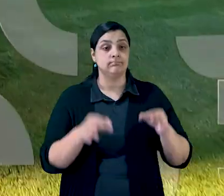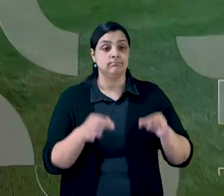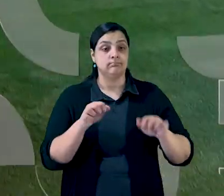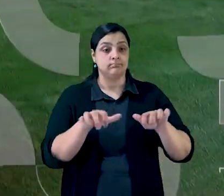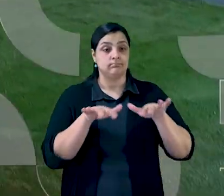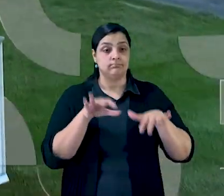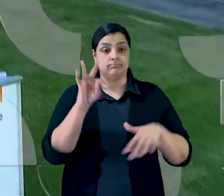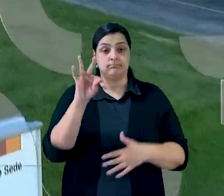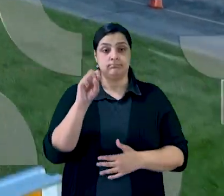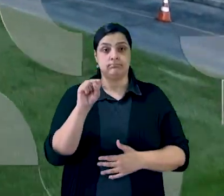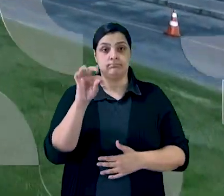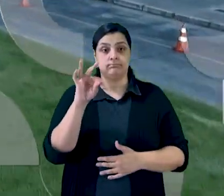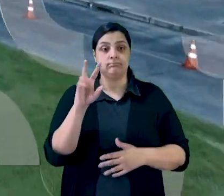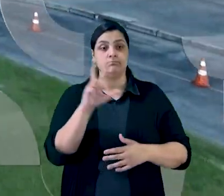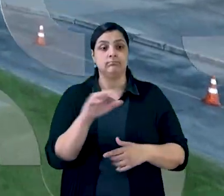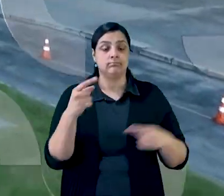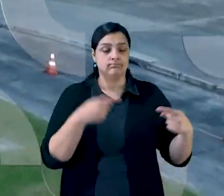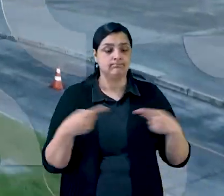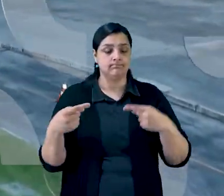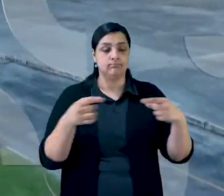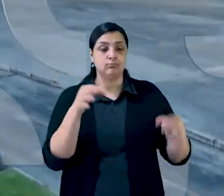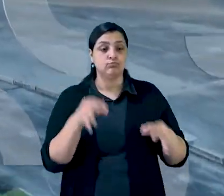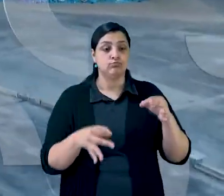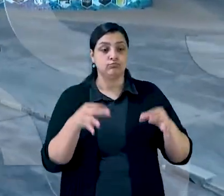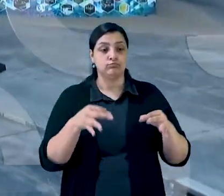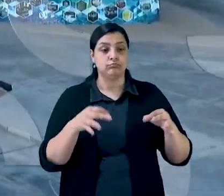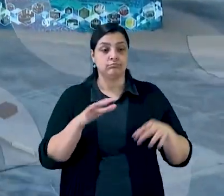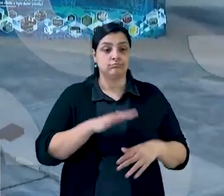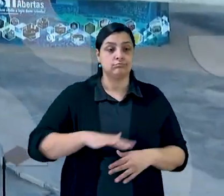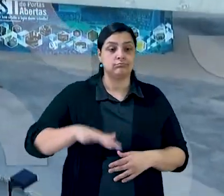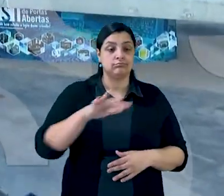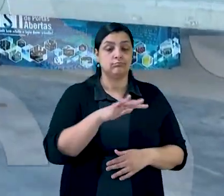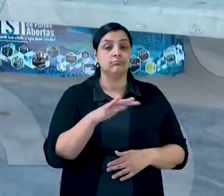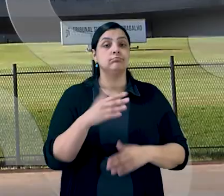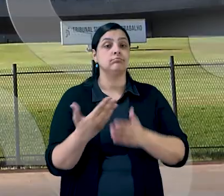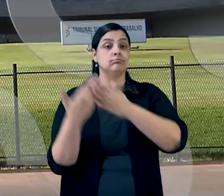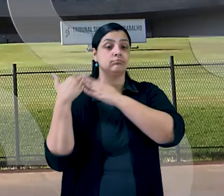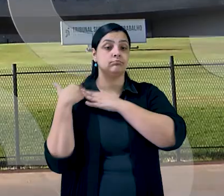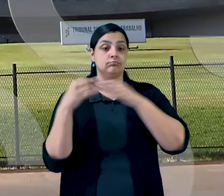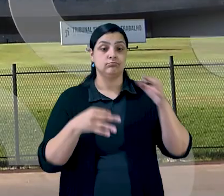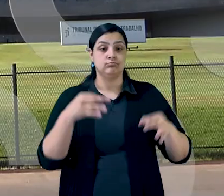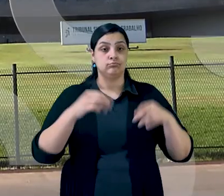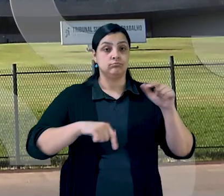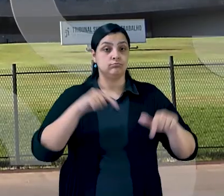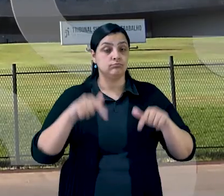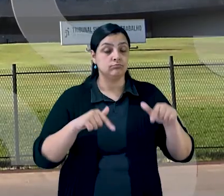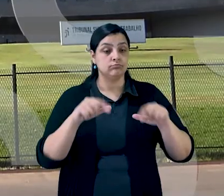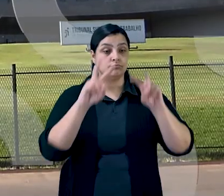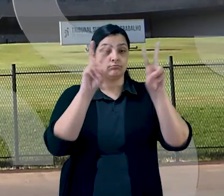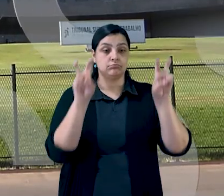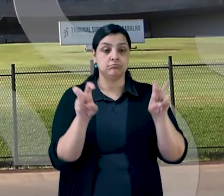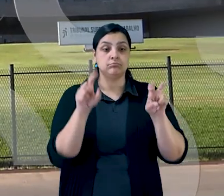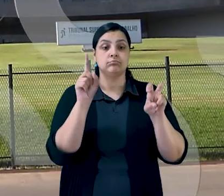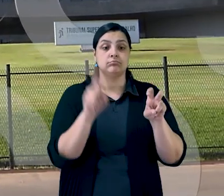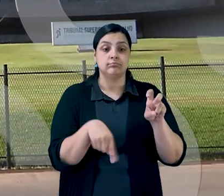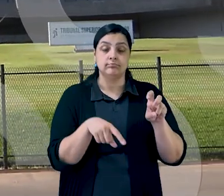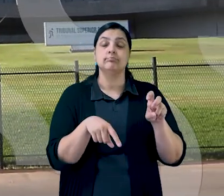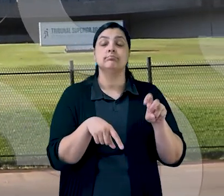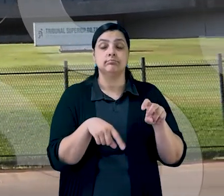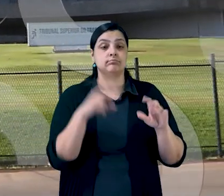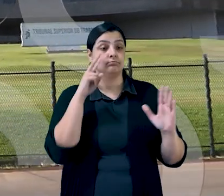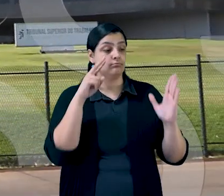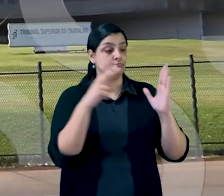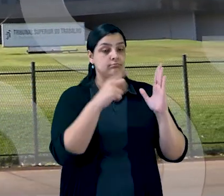A audiência pública no TST vai debater questões jurídicas que envolvem a competência da Justiça do Trabalho. O tema abrange